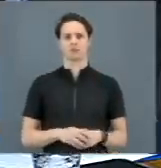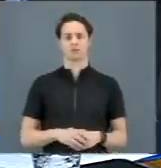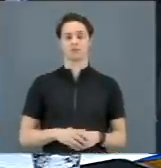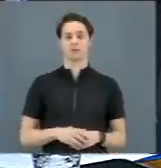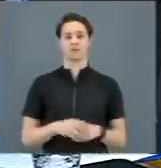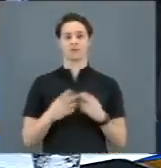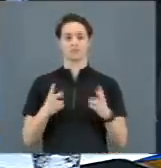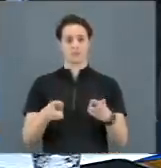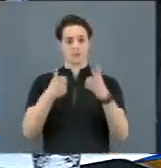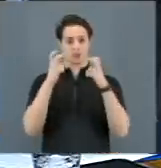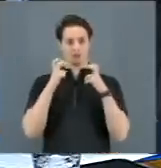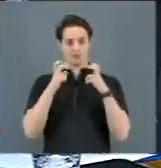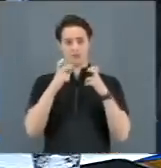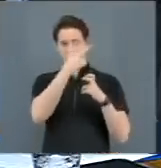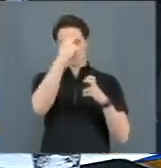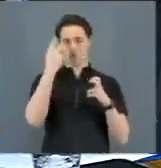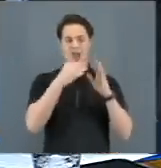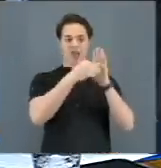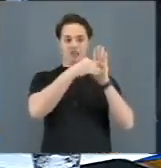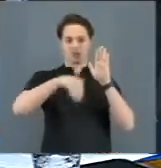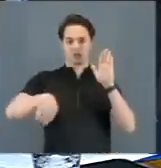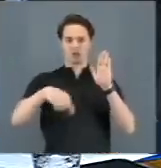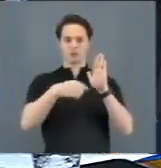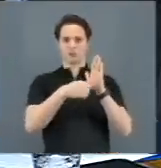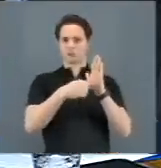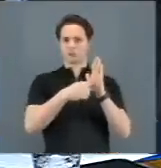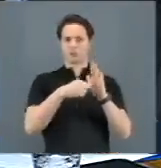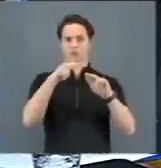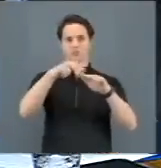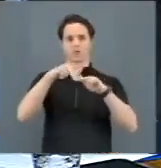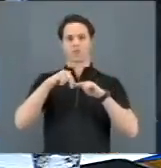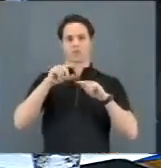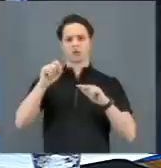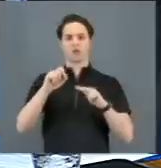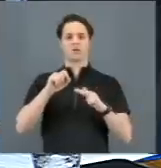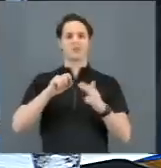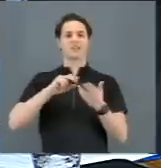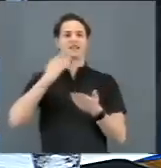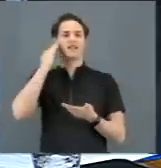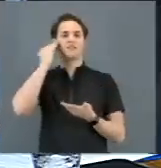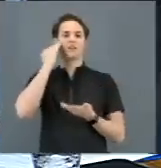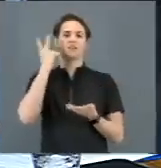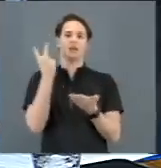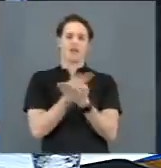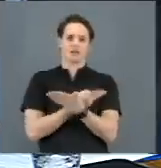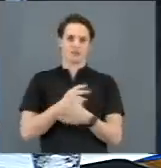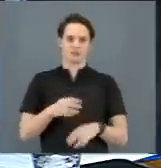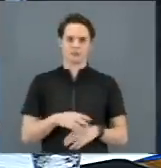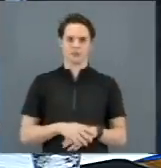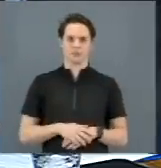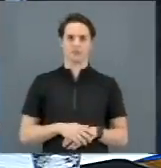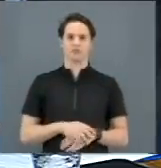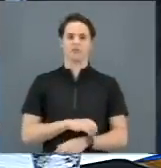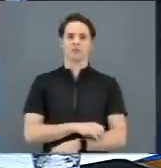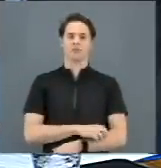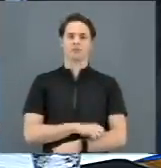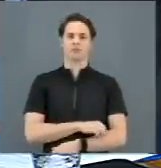Percebe que ela foi declarada inconstitucional por uma interpretação errada? Com qual intenção?